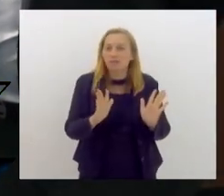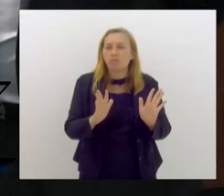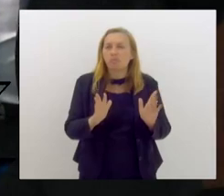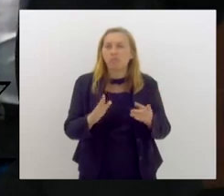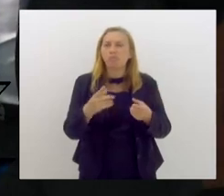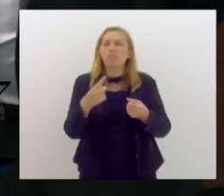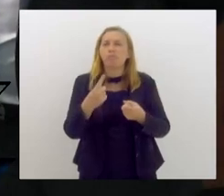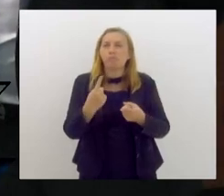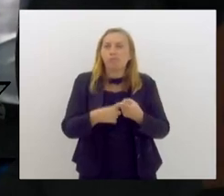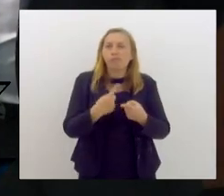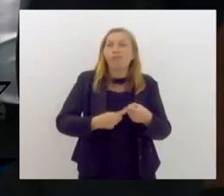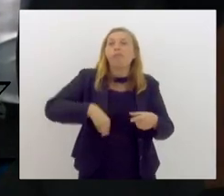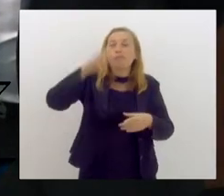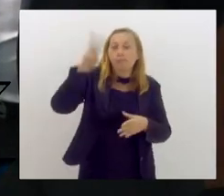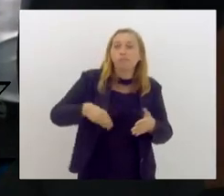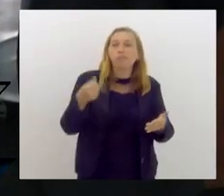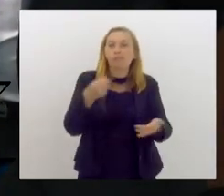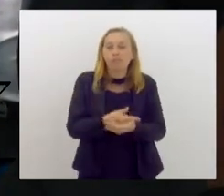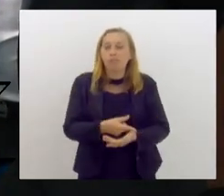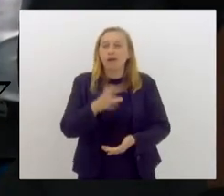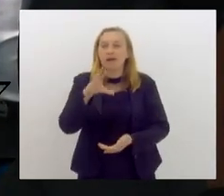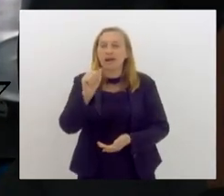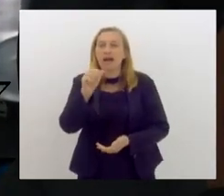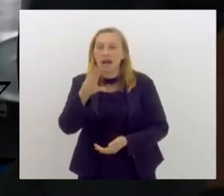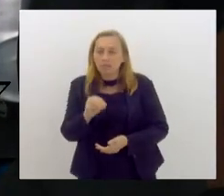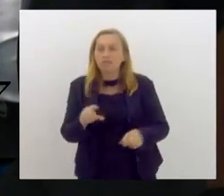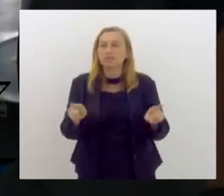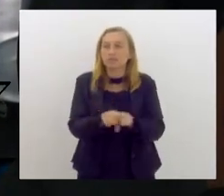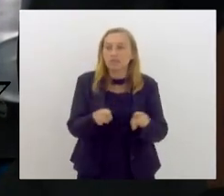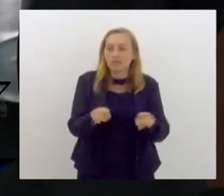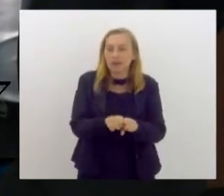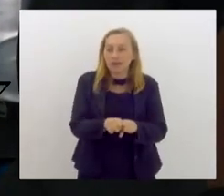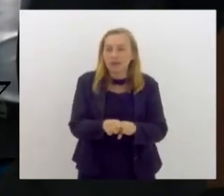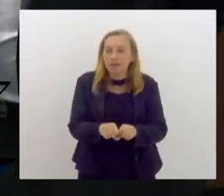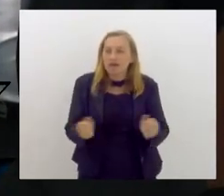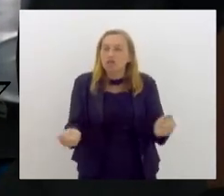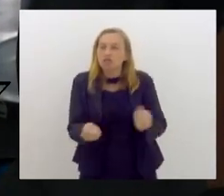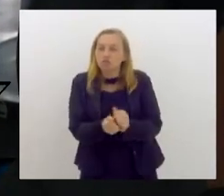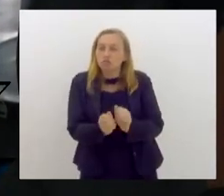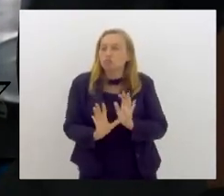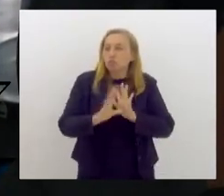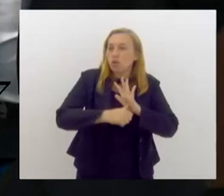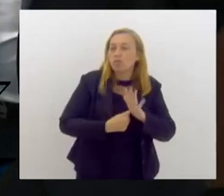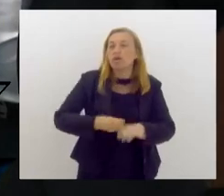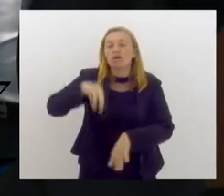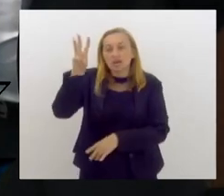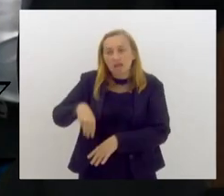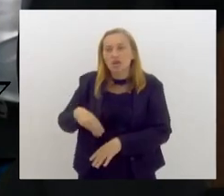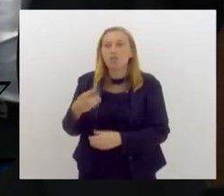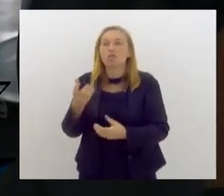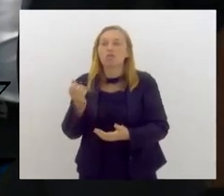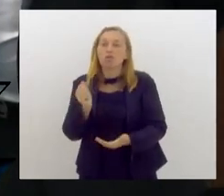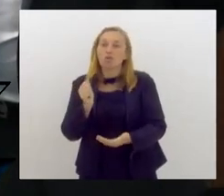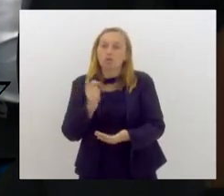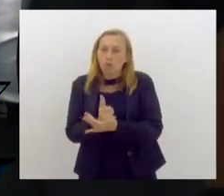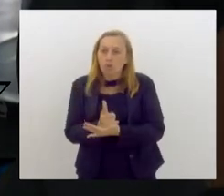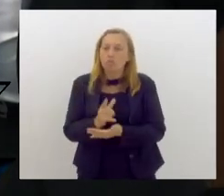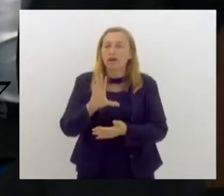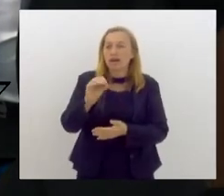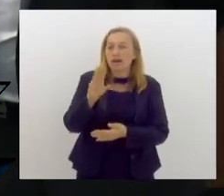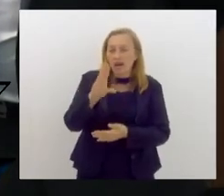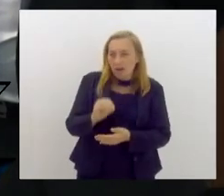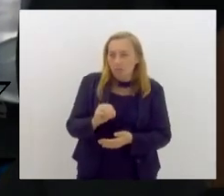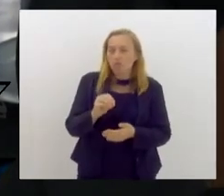Porque quem compra cabo também faz parte do roubo. Quem compra cabo roubado também faz parte do roubo. E esse